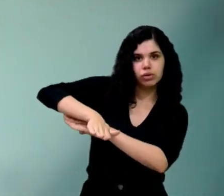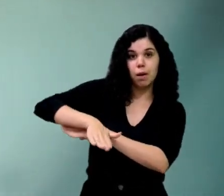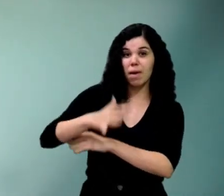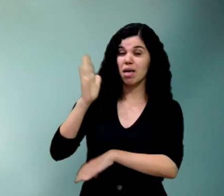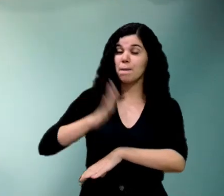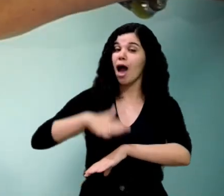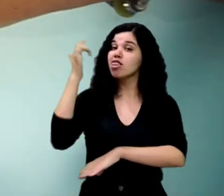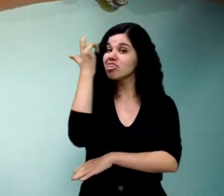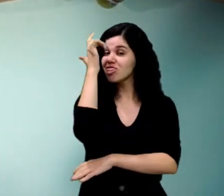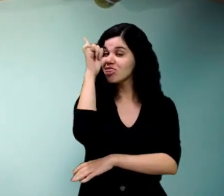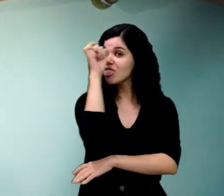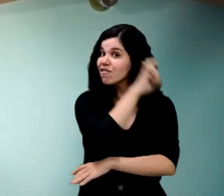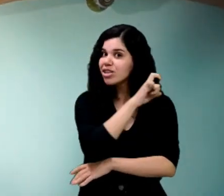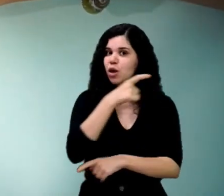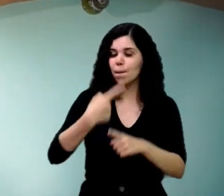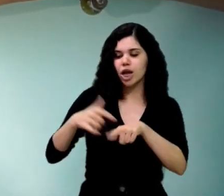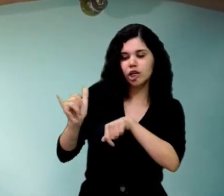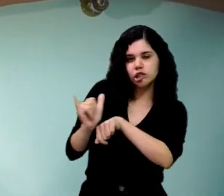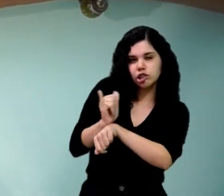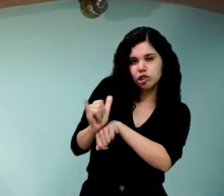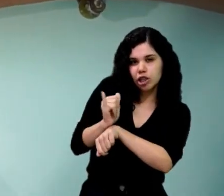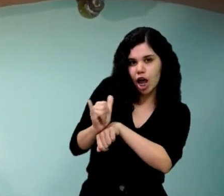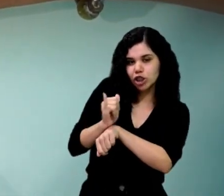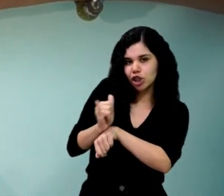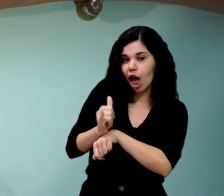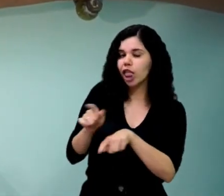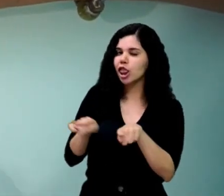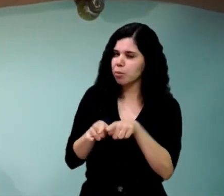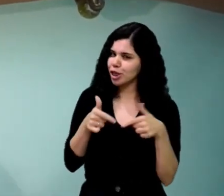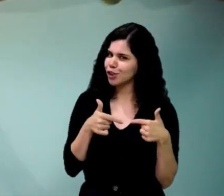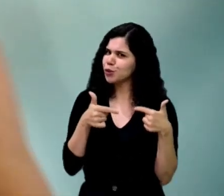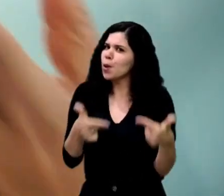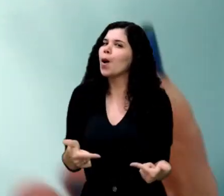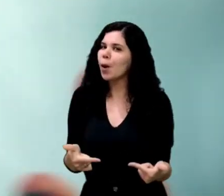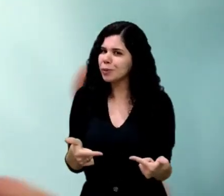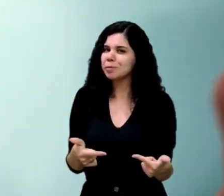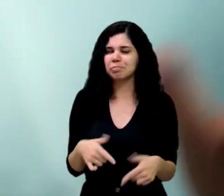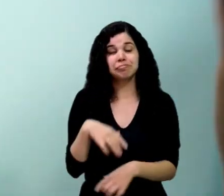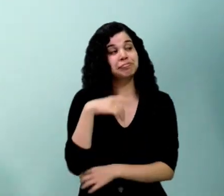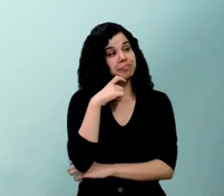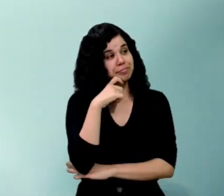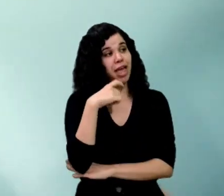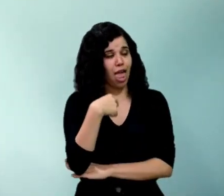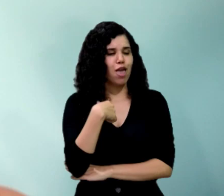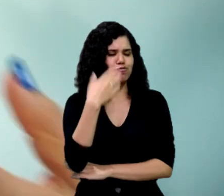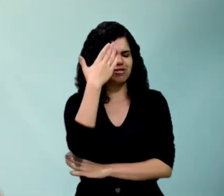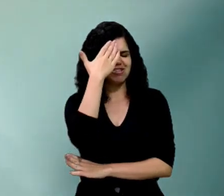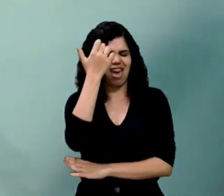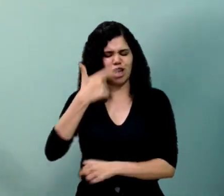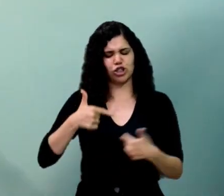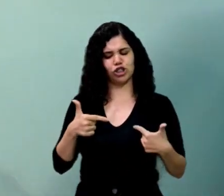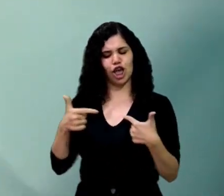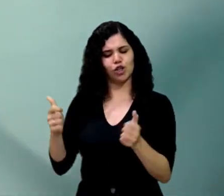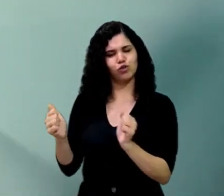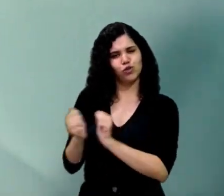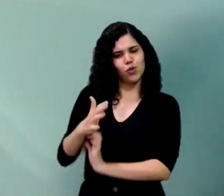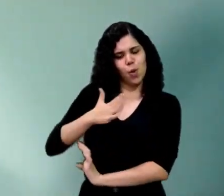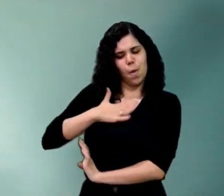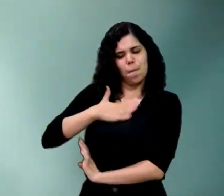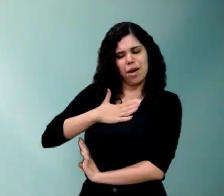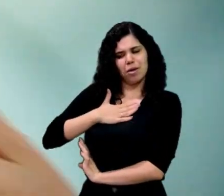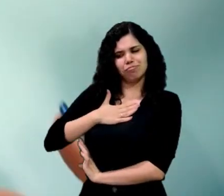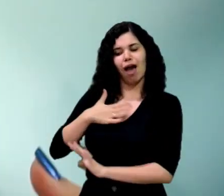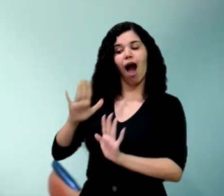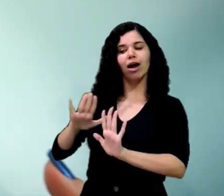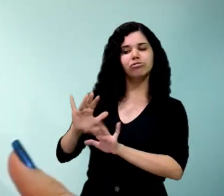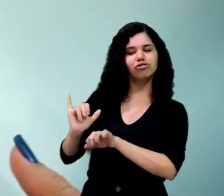jogo precisa de estratégia e um pouquinho de sorte também, né? Bom, sorte, eu sei que a sorte já está comigo, viu, professora